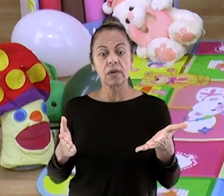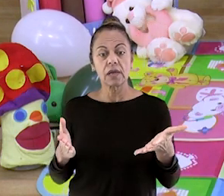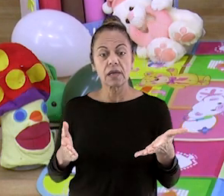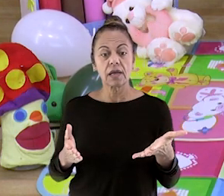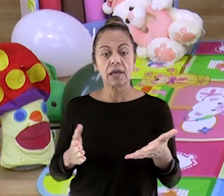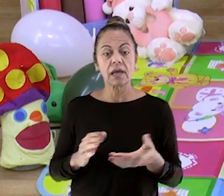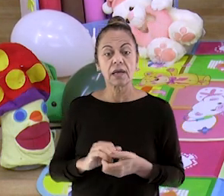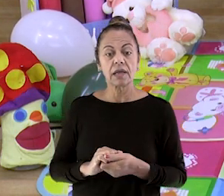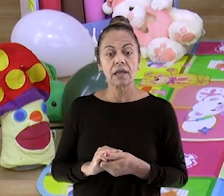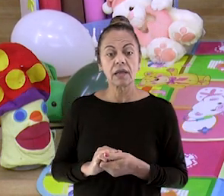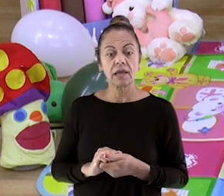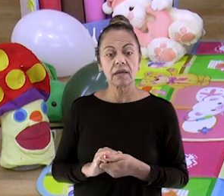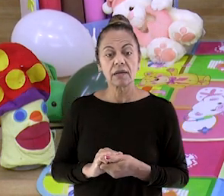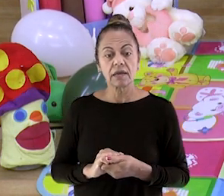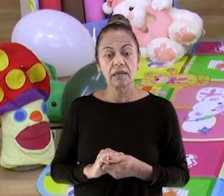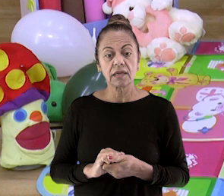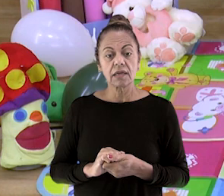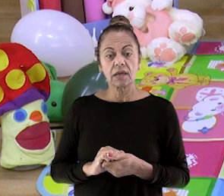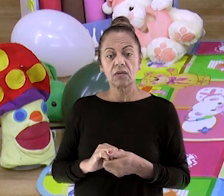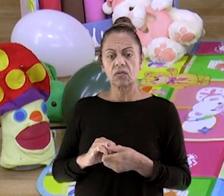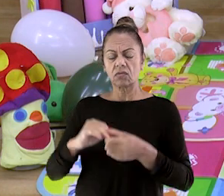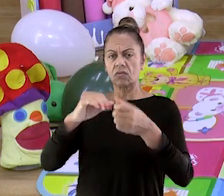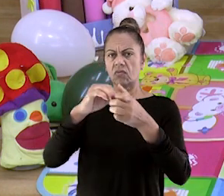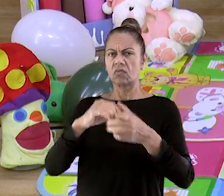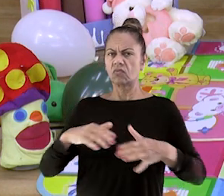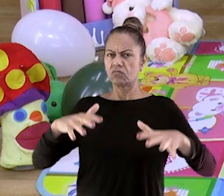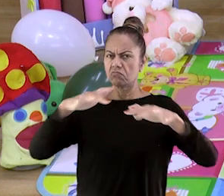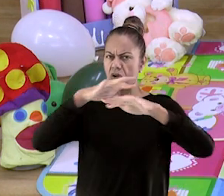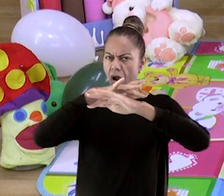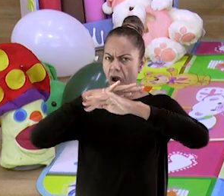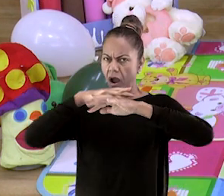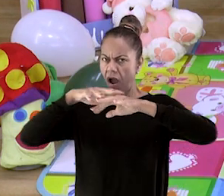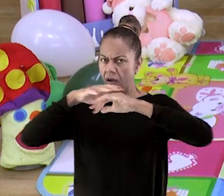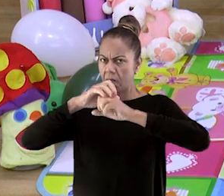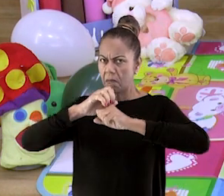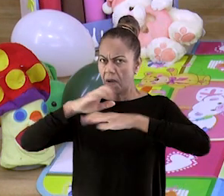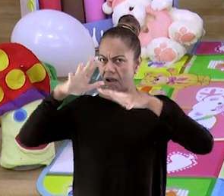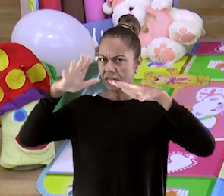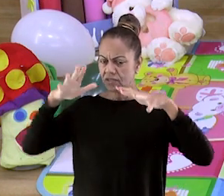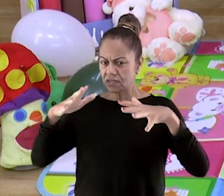Olha uma cartola mágica